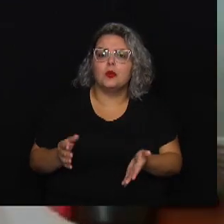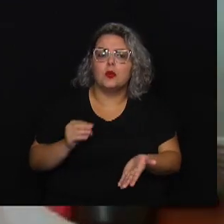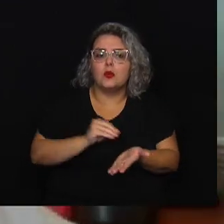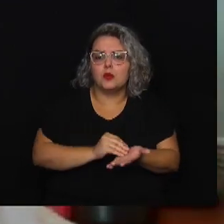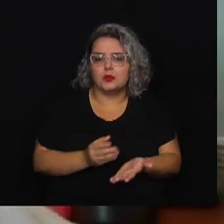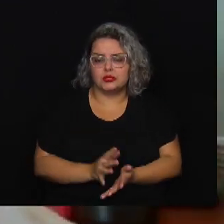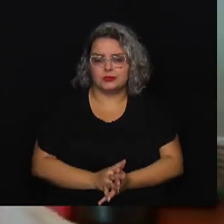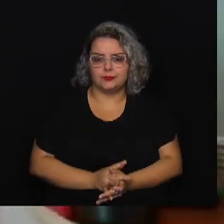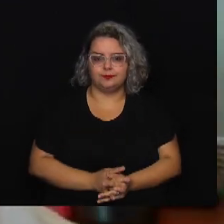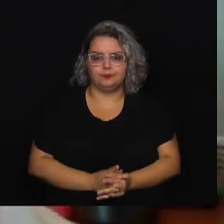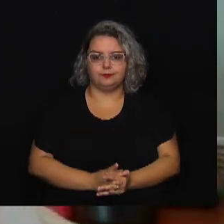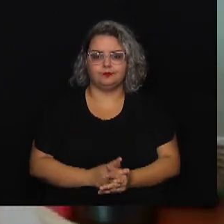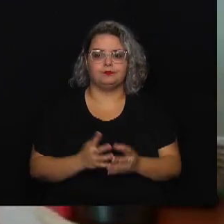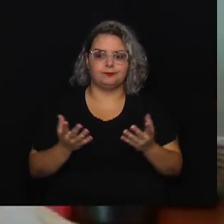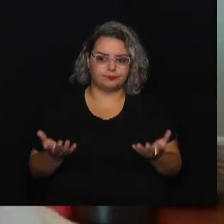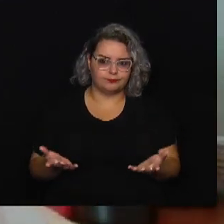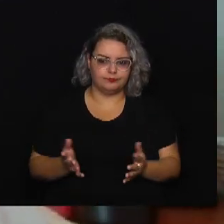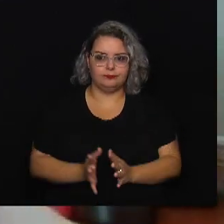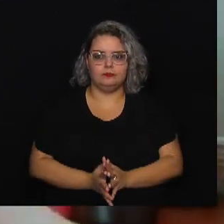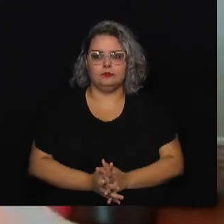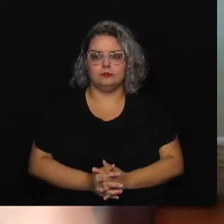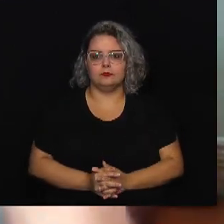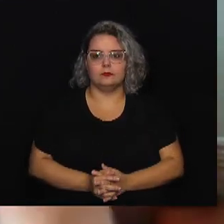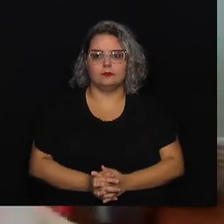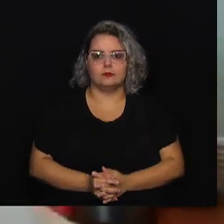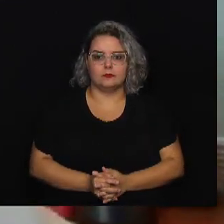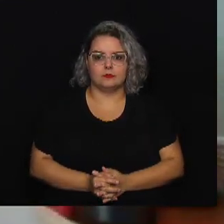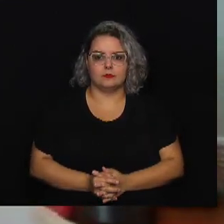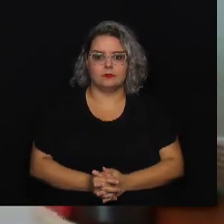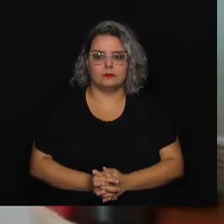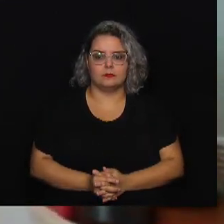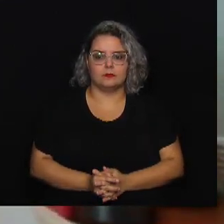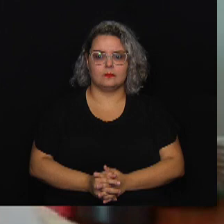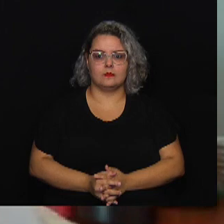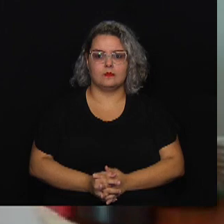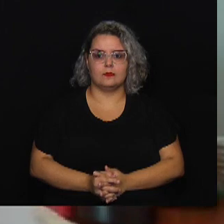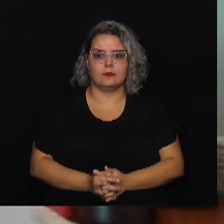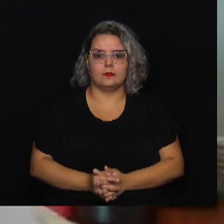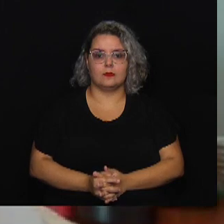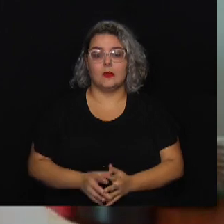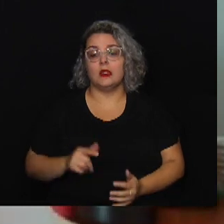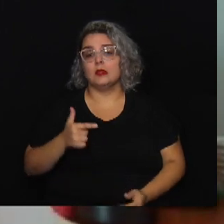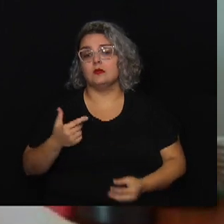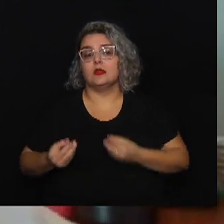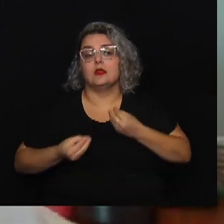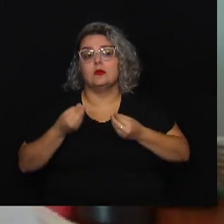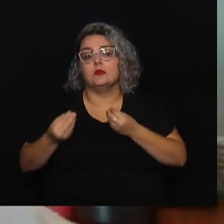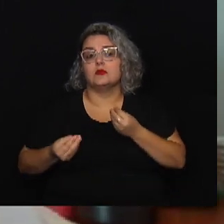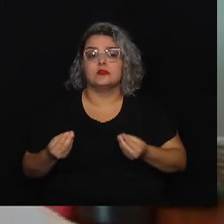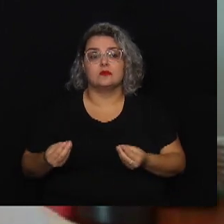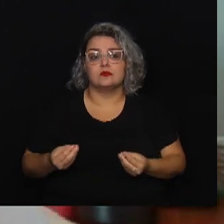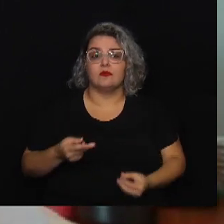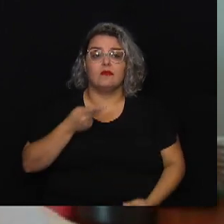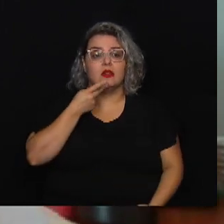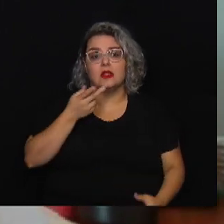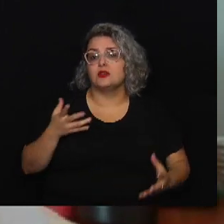Então, eu acho que não dá, assim, para a gente generalizar e falar ali em